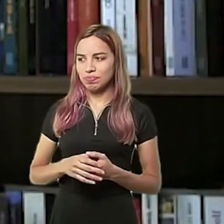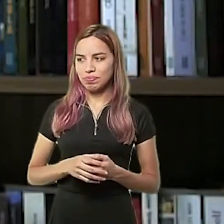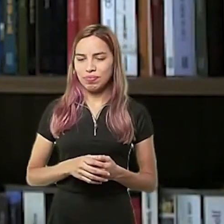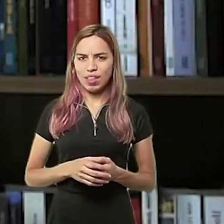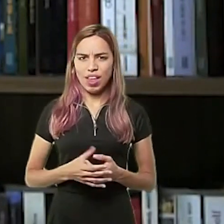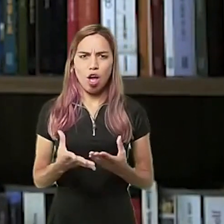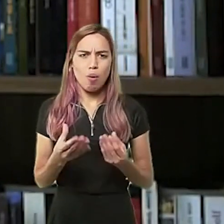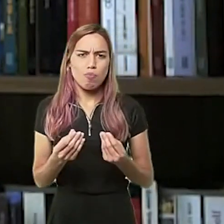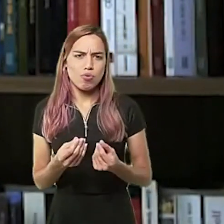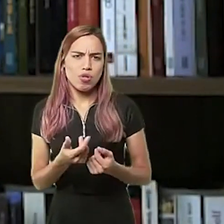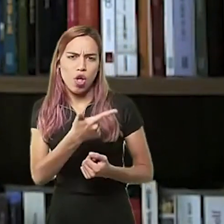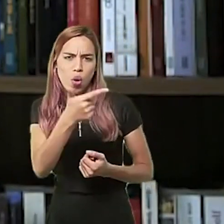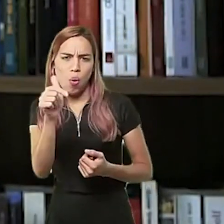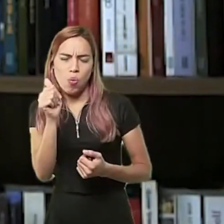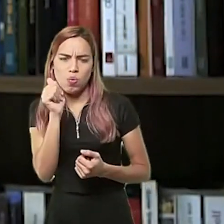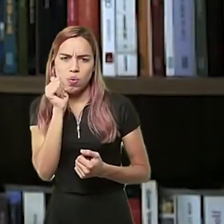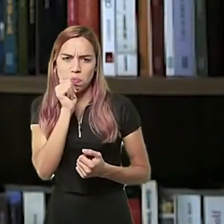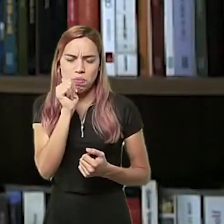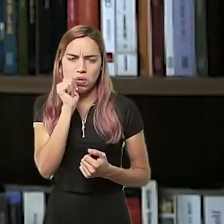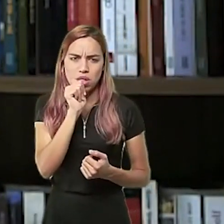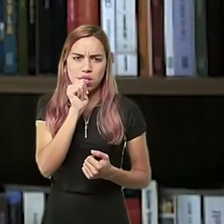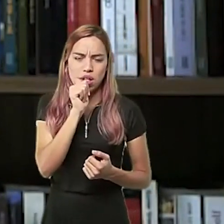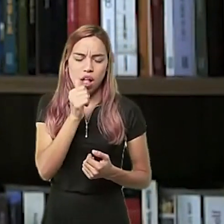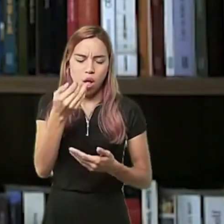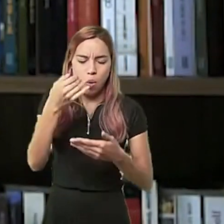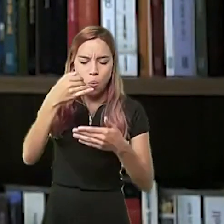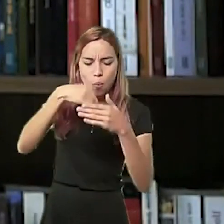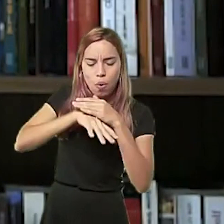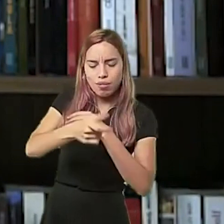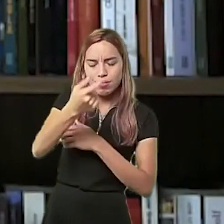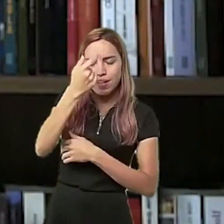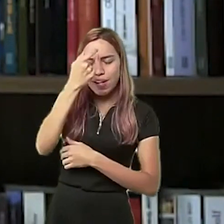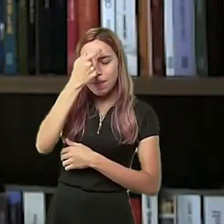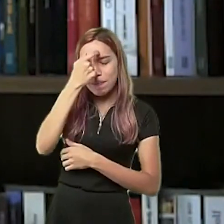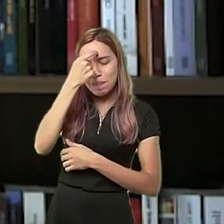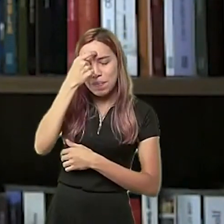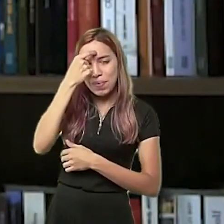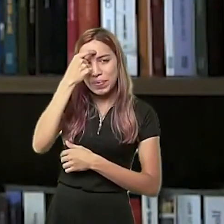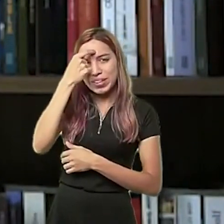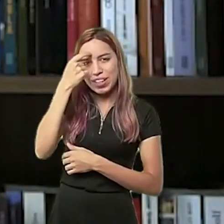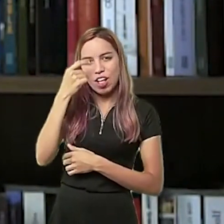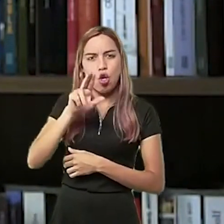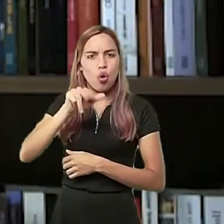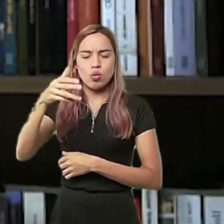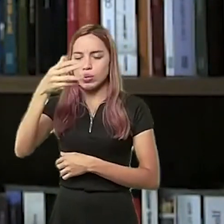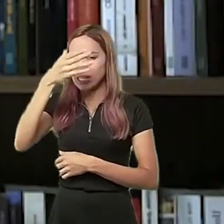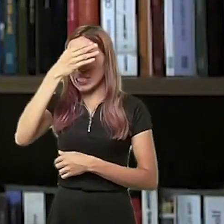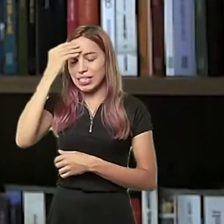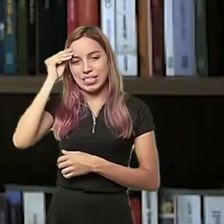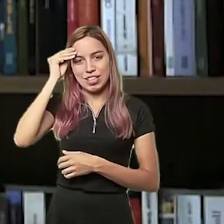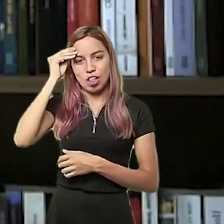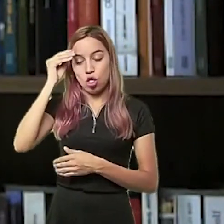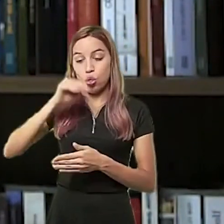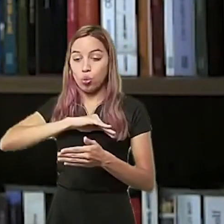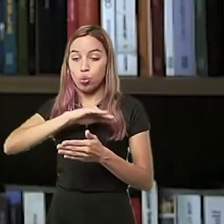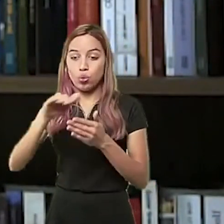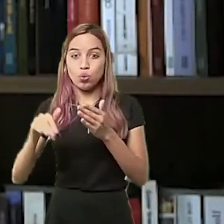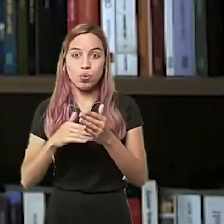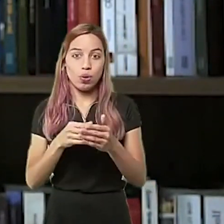muitas Marias, guardadas nesse campo da memória, das que jamais serão esquecidas, todas estarão escritas com